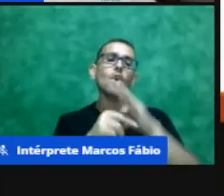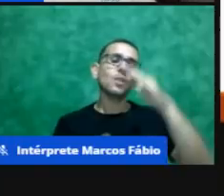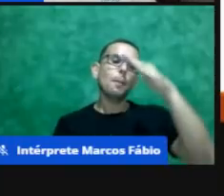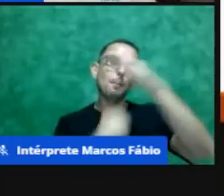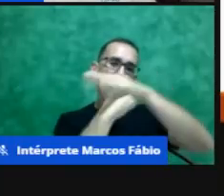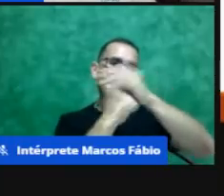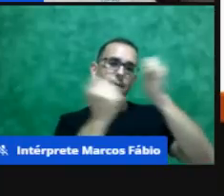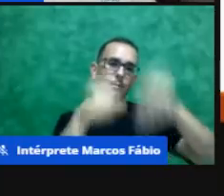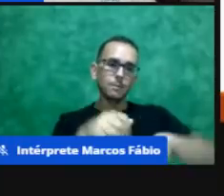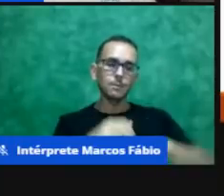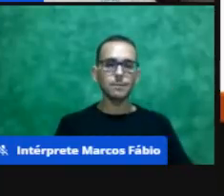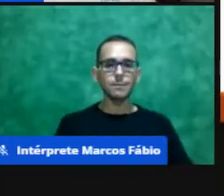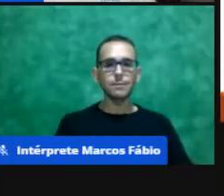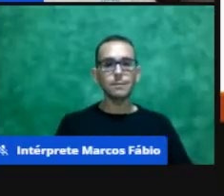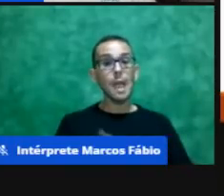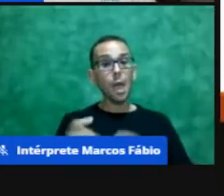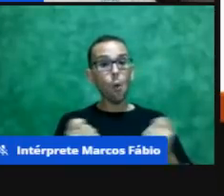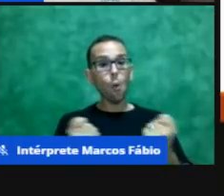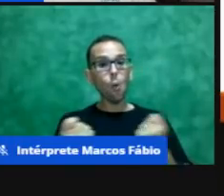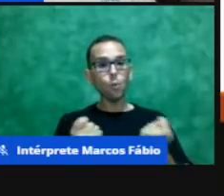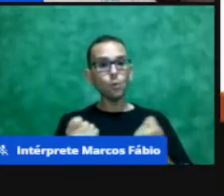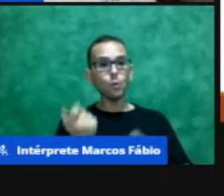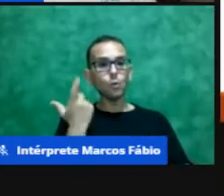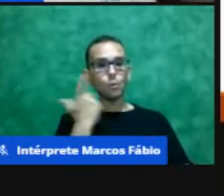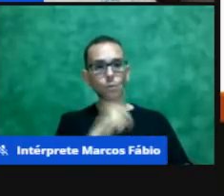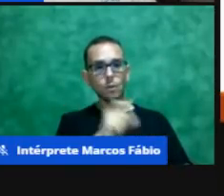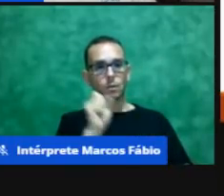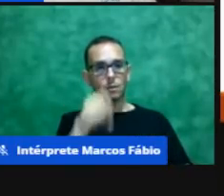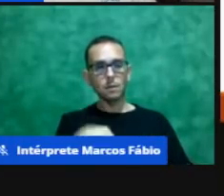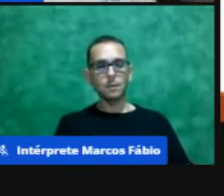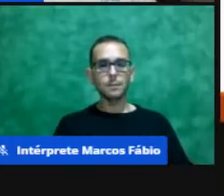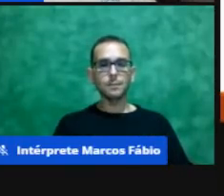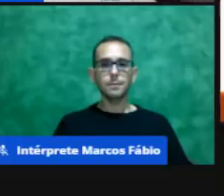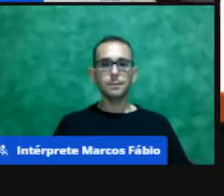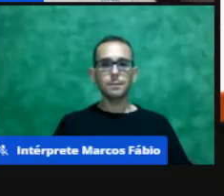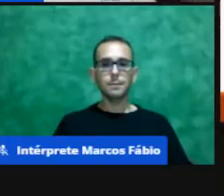aqui. Então é um controle que a gente conseguiu realizar.